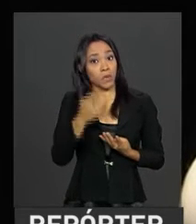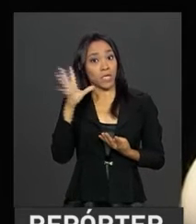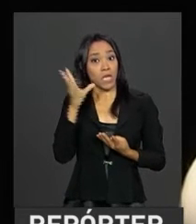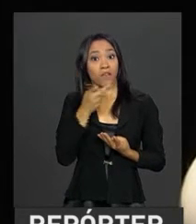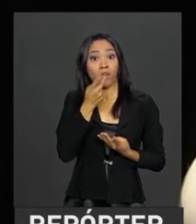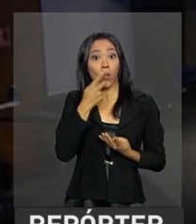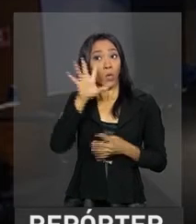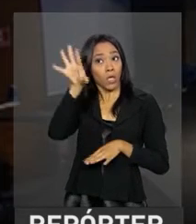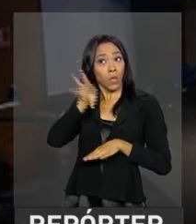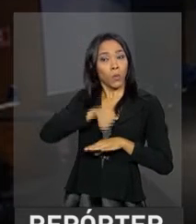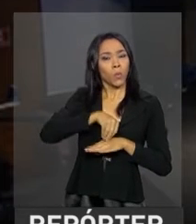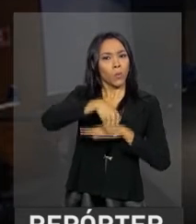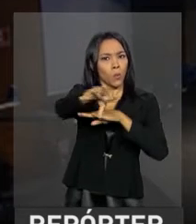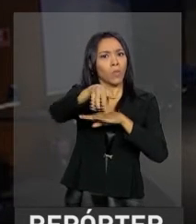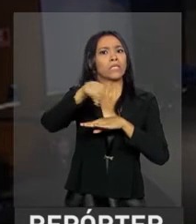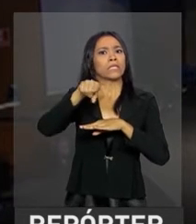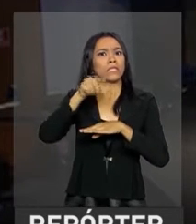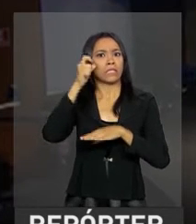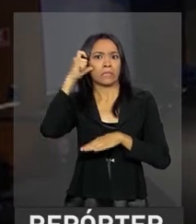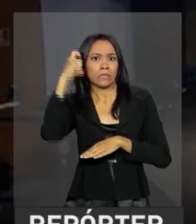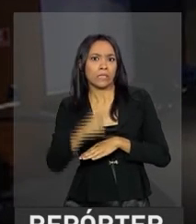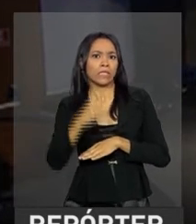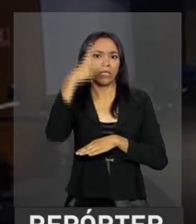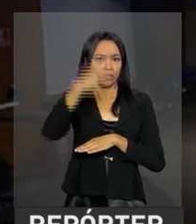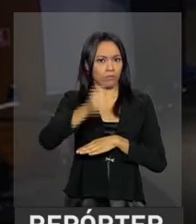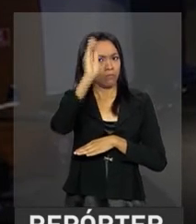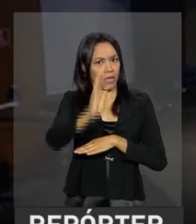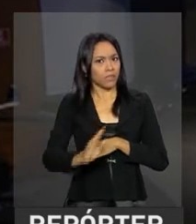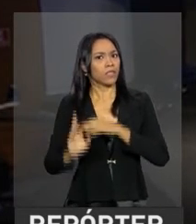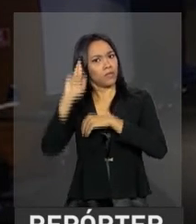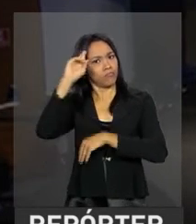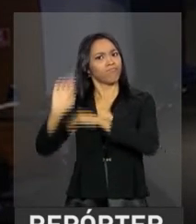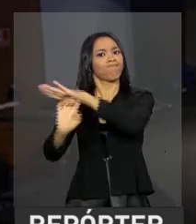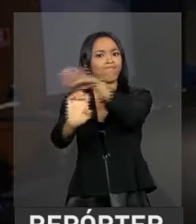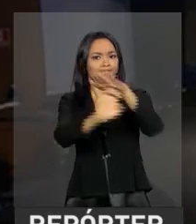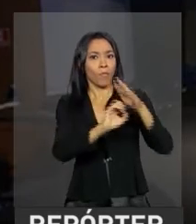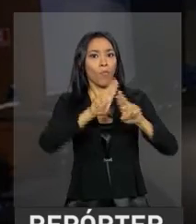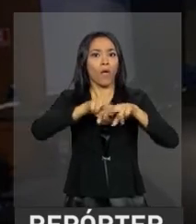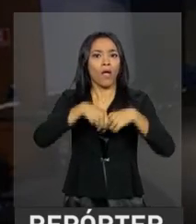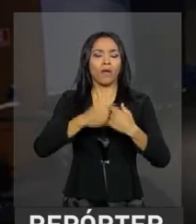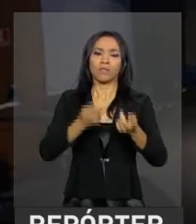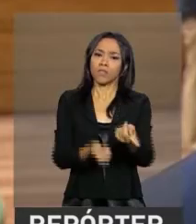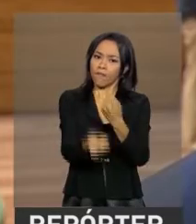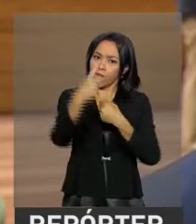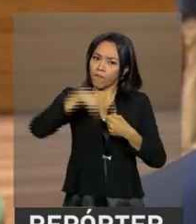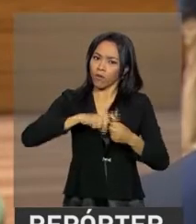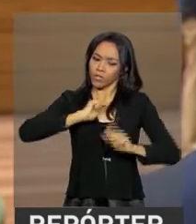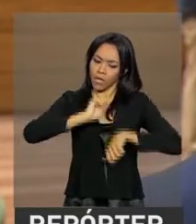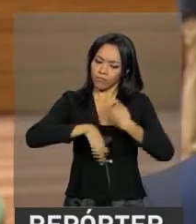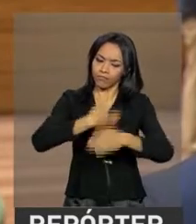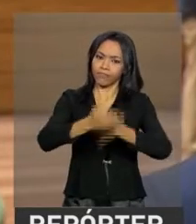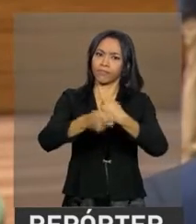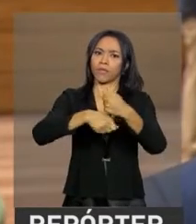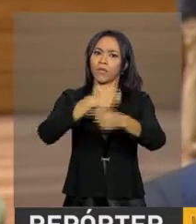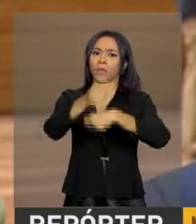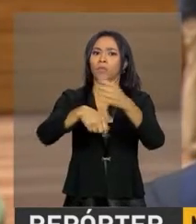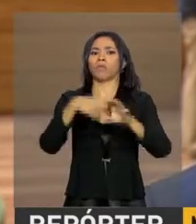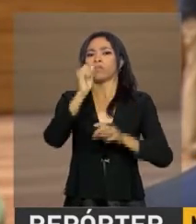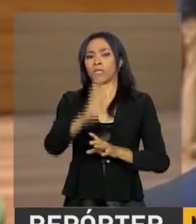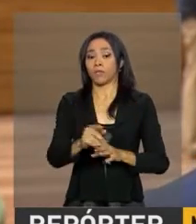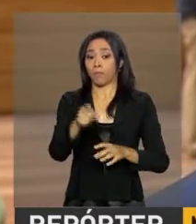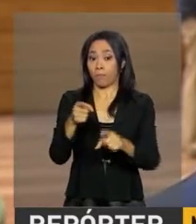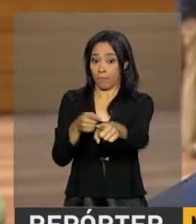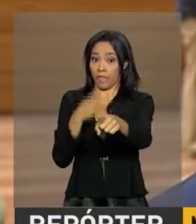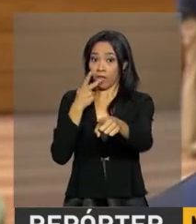estrangeiros já mostram mais confiança com a retomada da economia brasileira eles estão vendo as medidas que o brasil